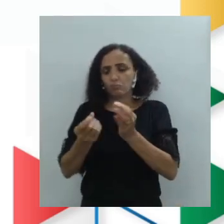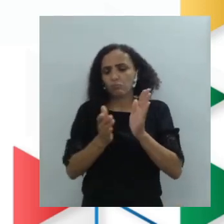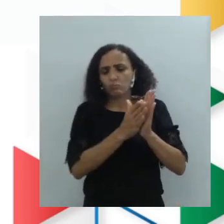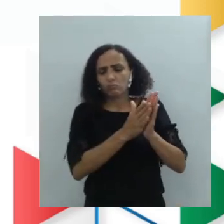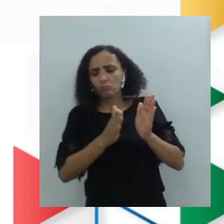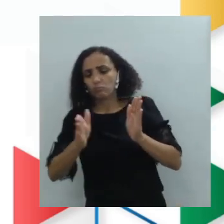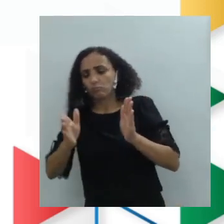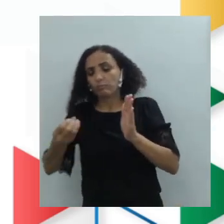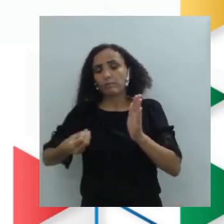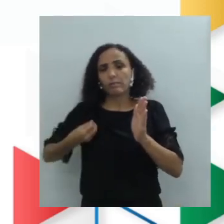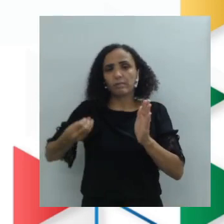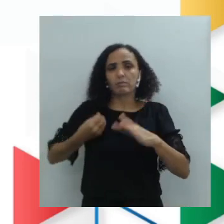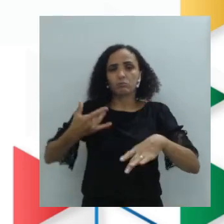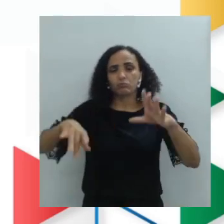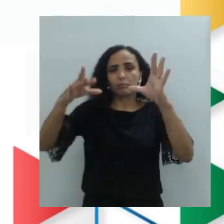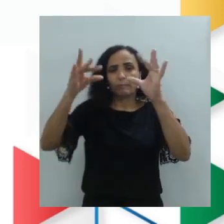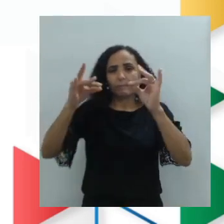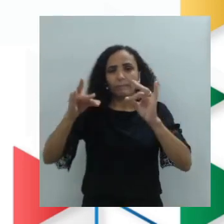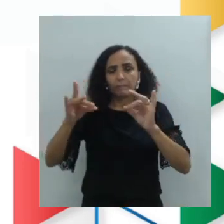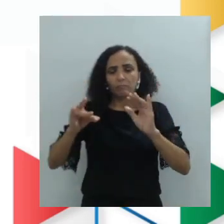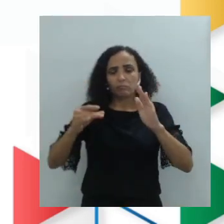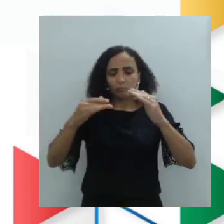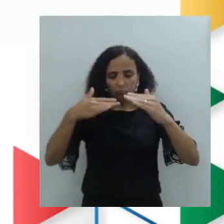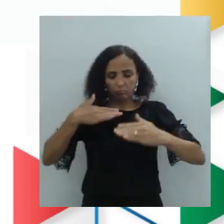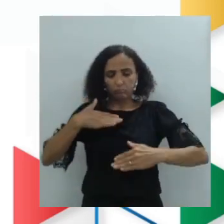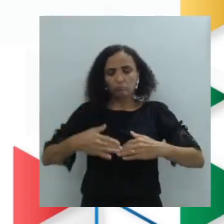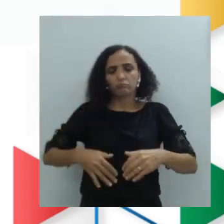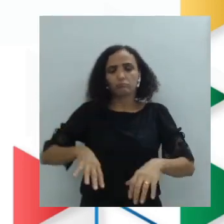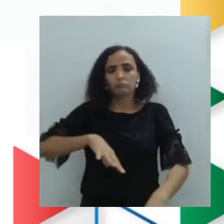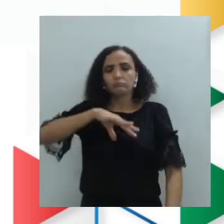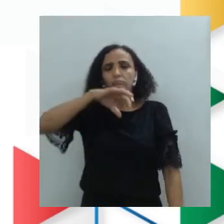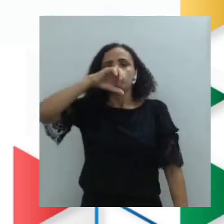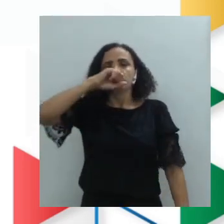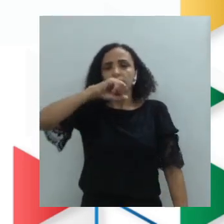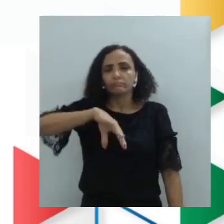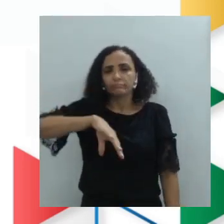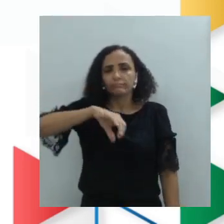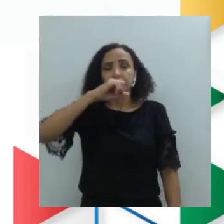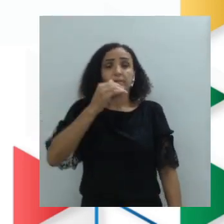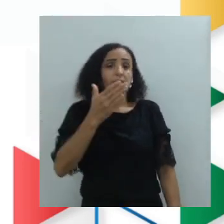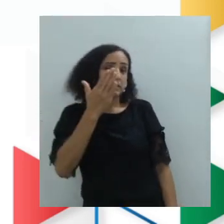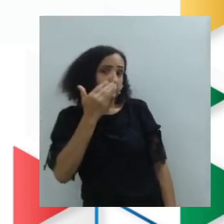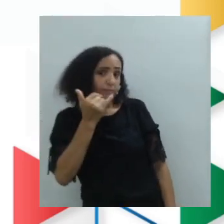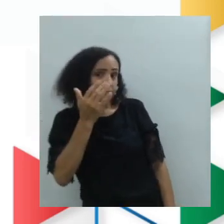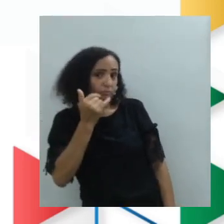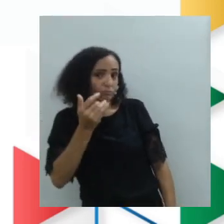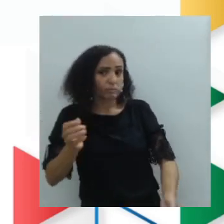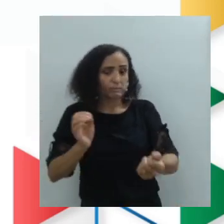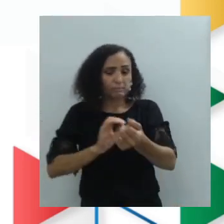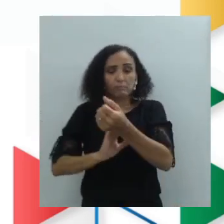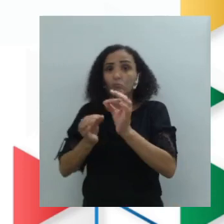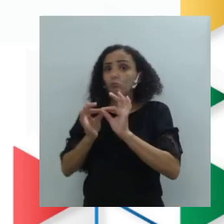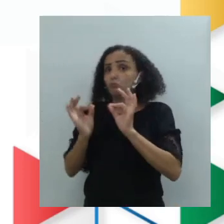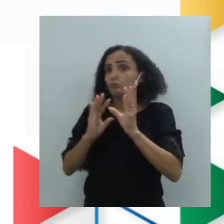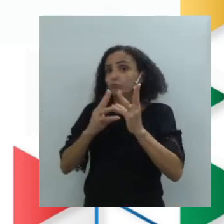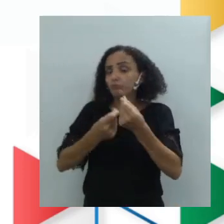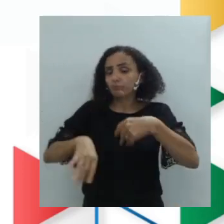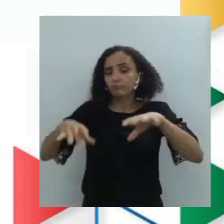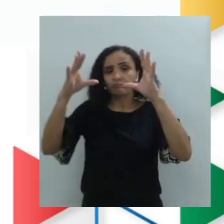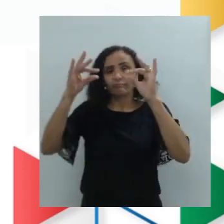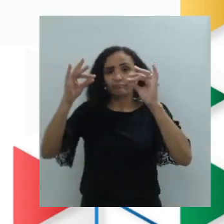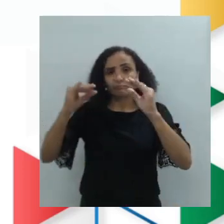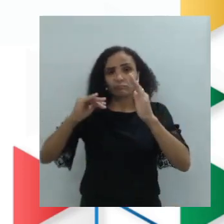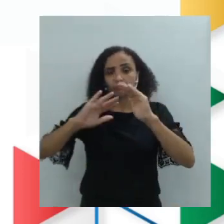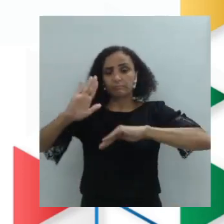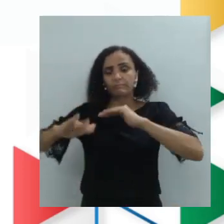vivos se organizam em sistemas vivos, sistema respiratório, digestivo, reprodutor e o nervoso. Então, os organismos vivos,